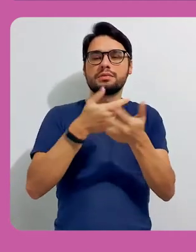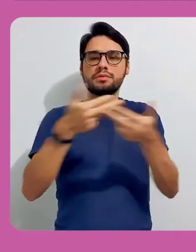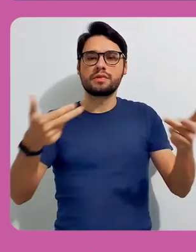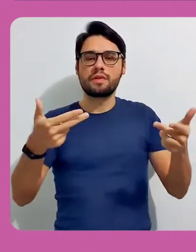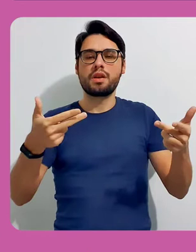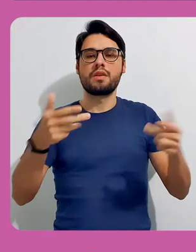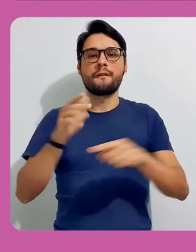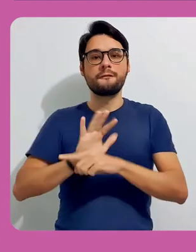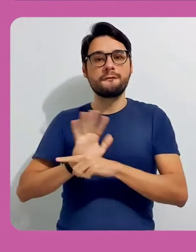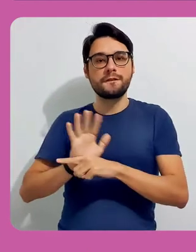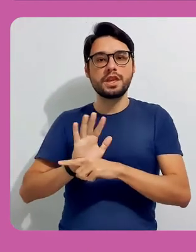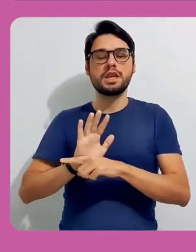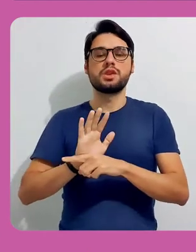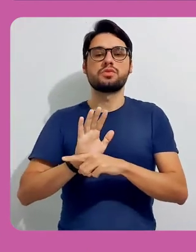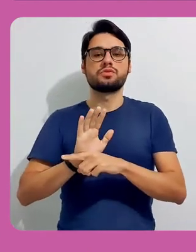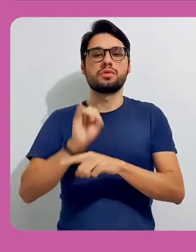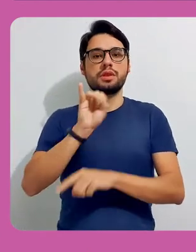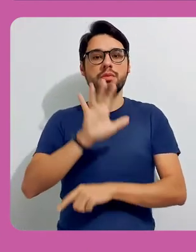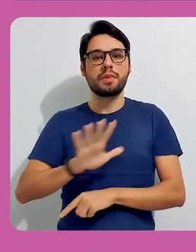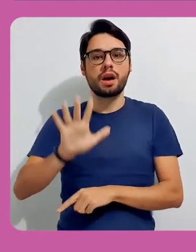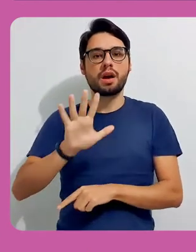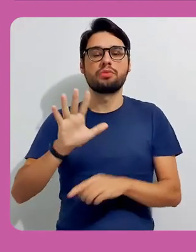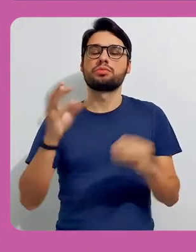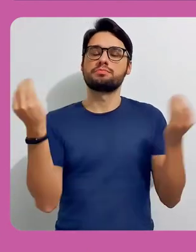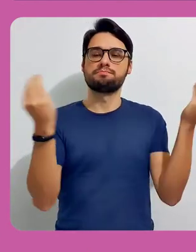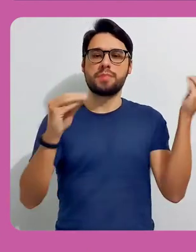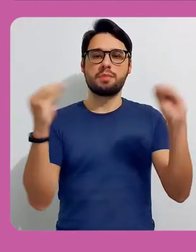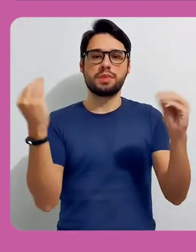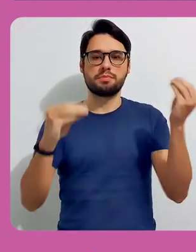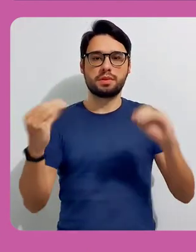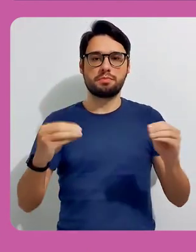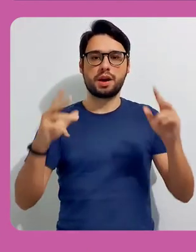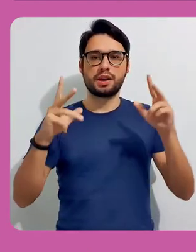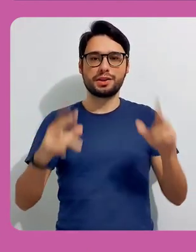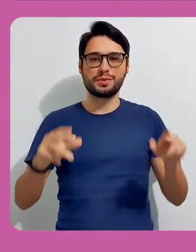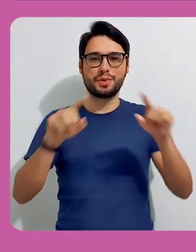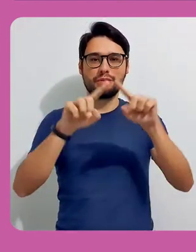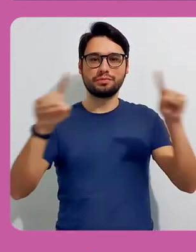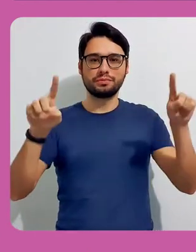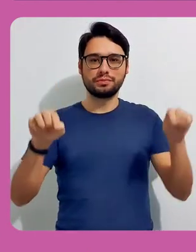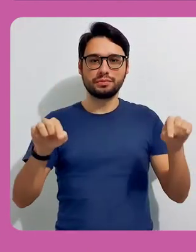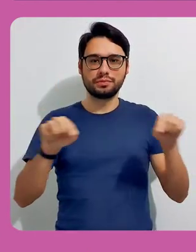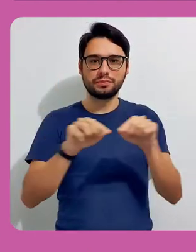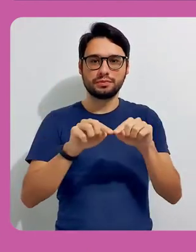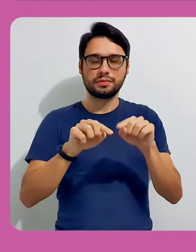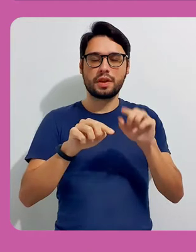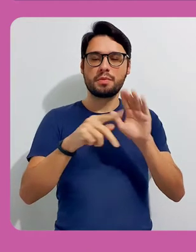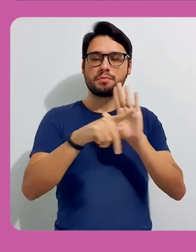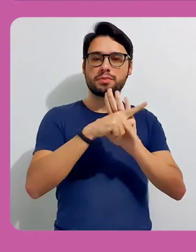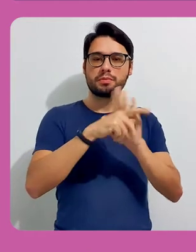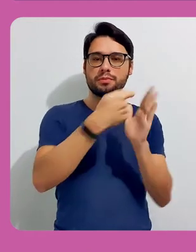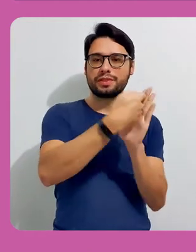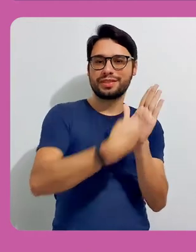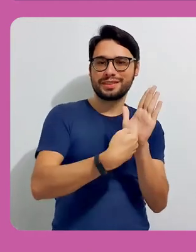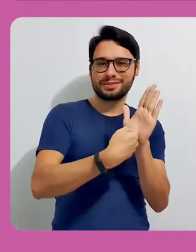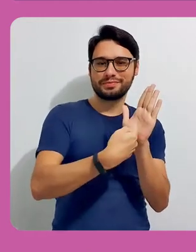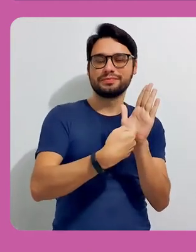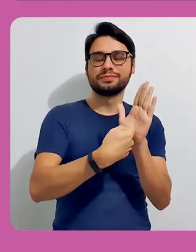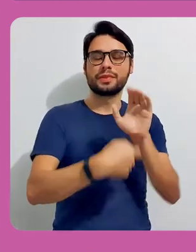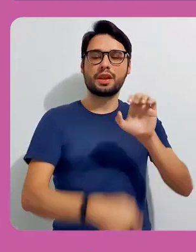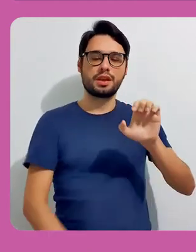editor de texto né então ele permitir textos vídeos imagens etc tudo que pode ser